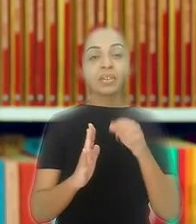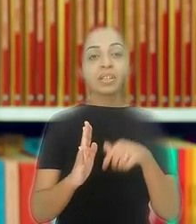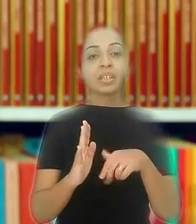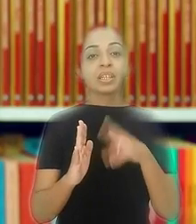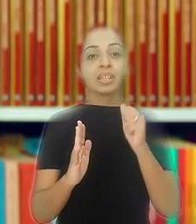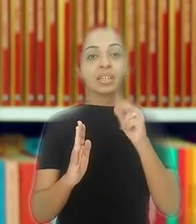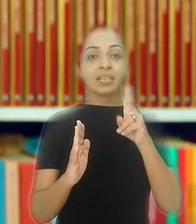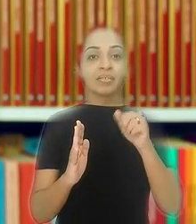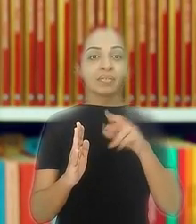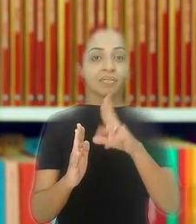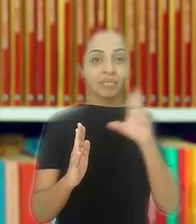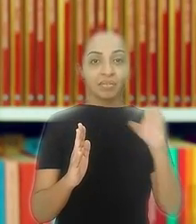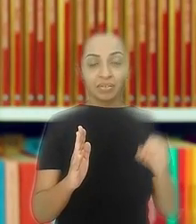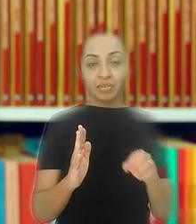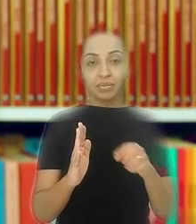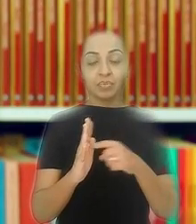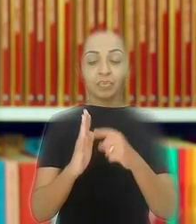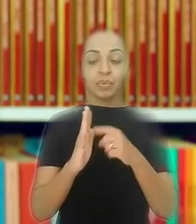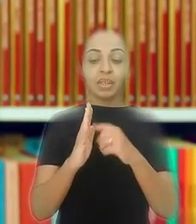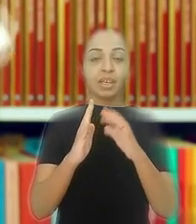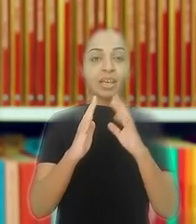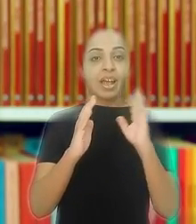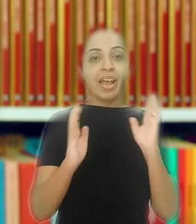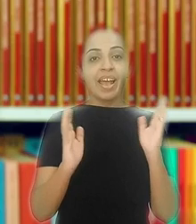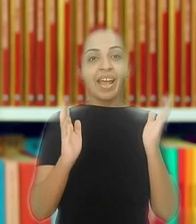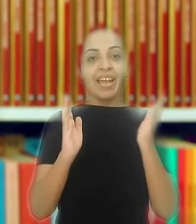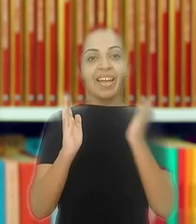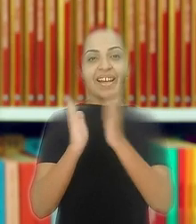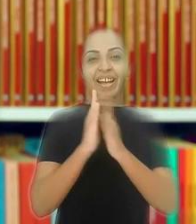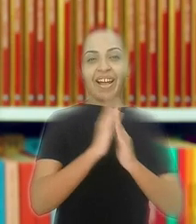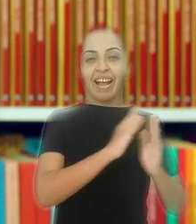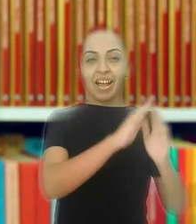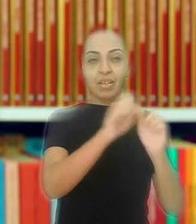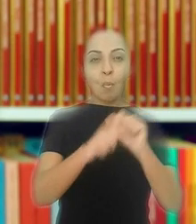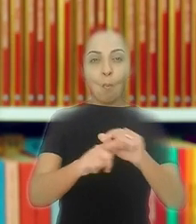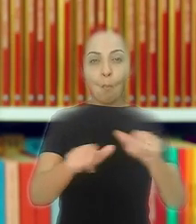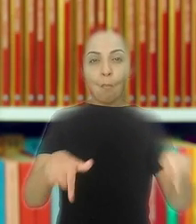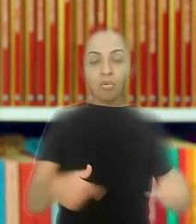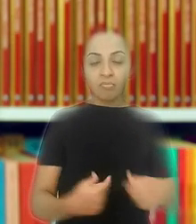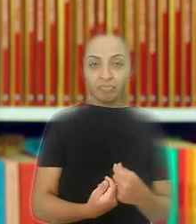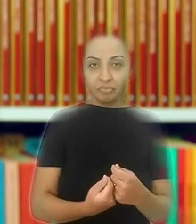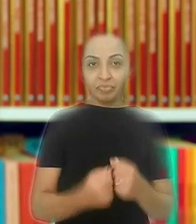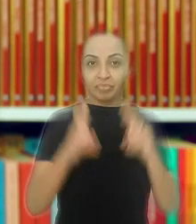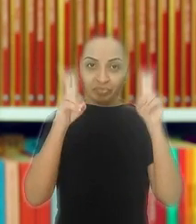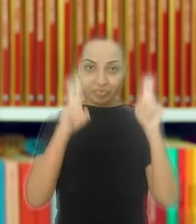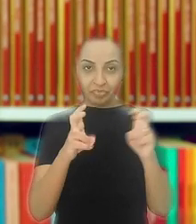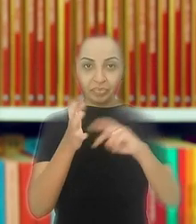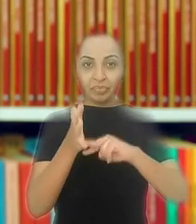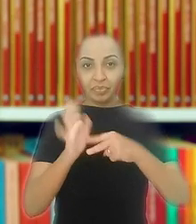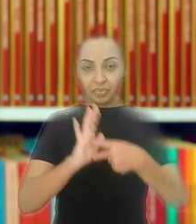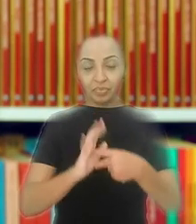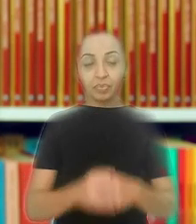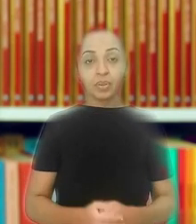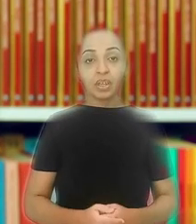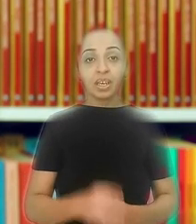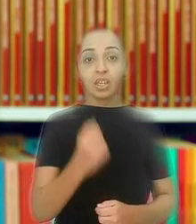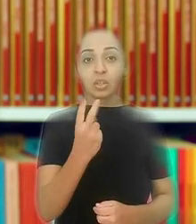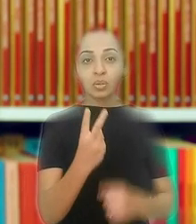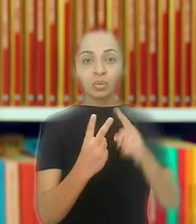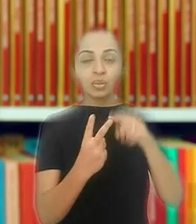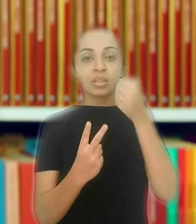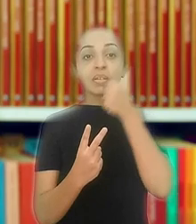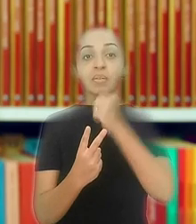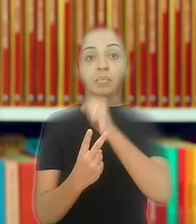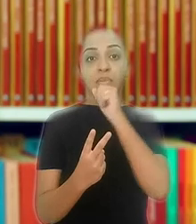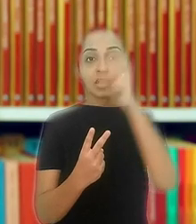foi Brenda Navarro a escritora mexicana de casas vazias aquela conta a história de duas mães uma mãe que tem